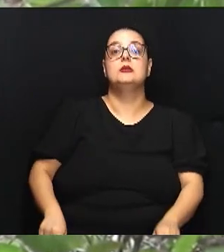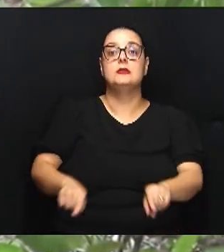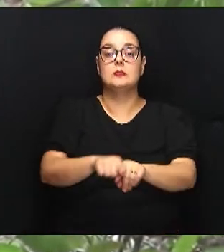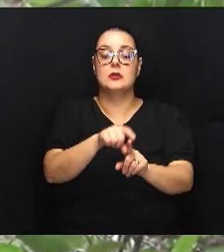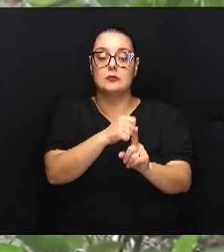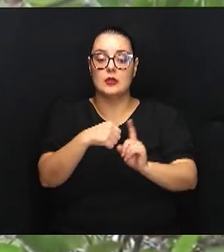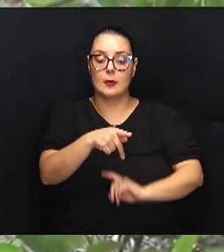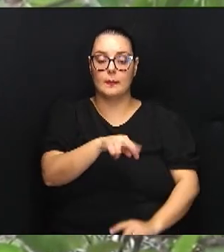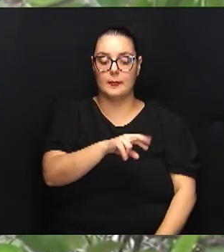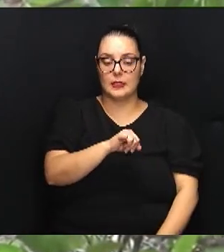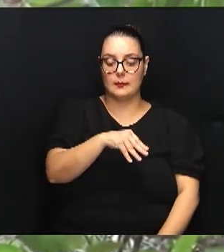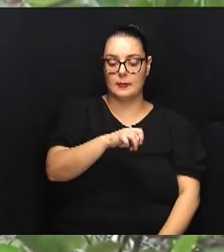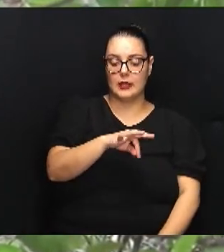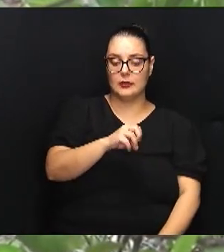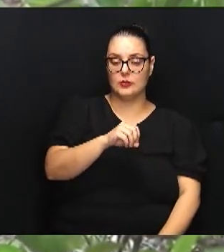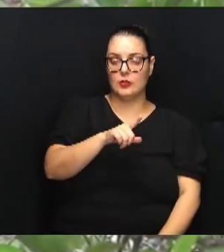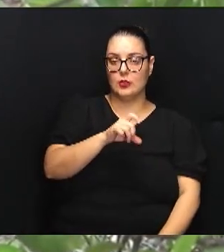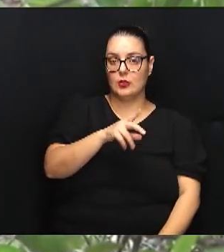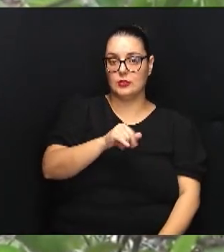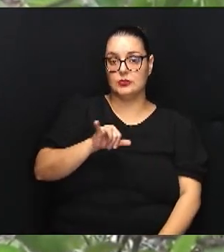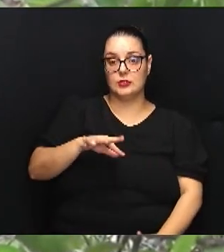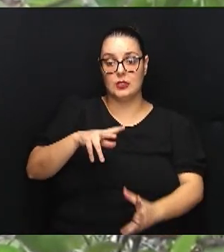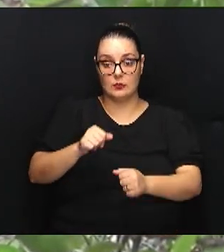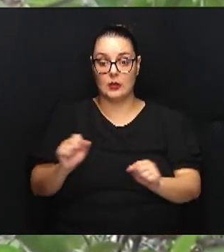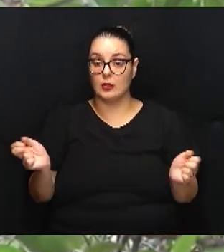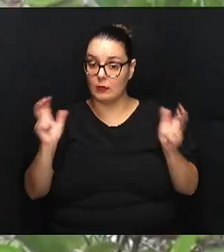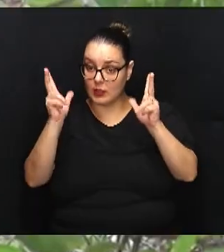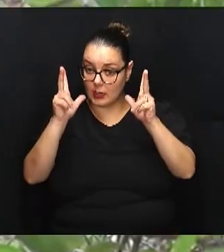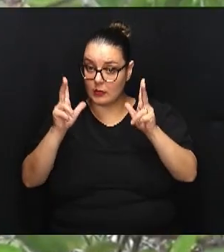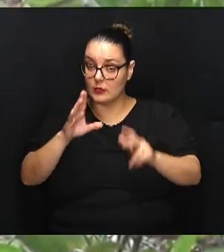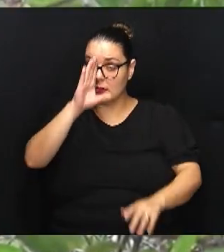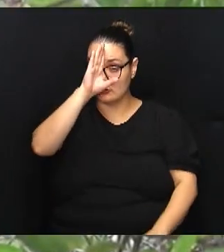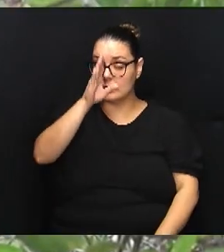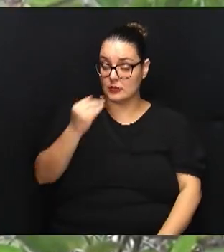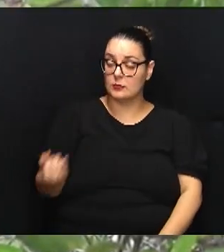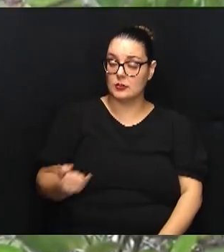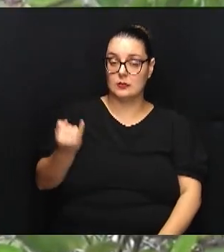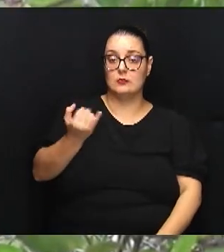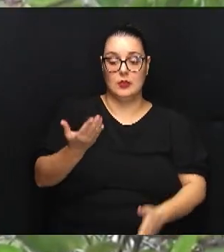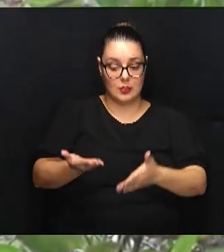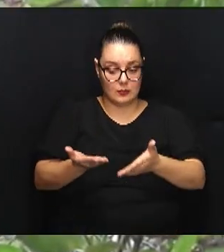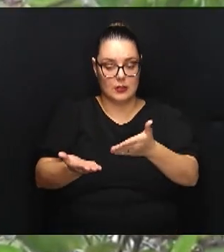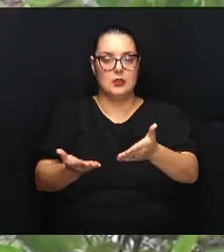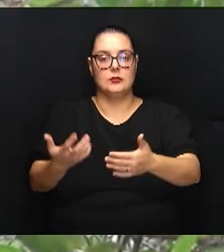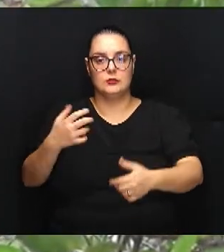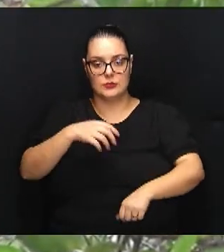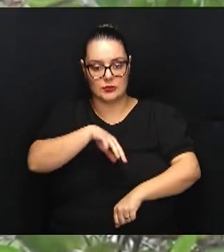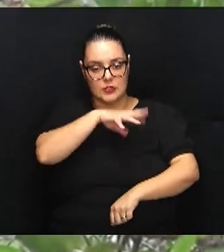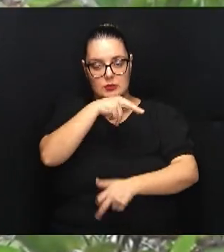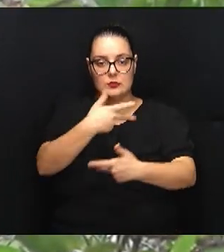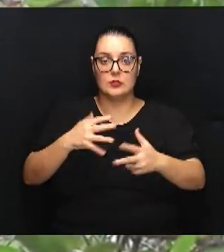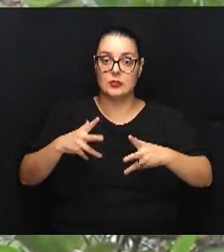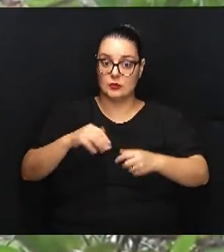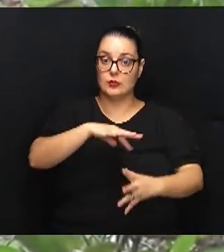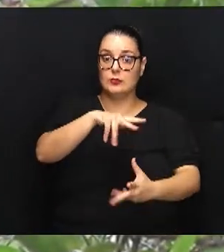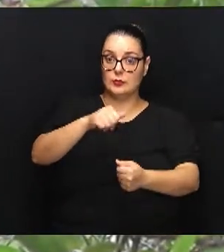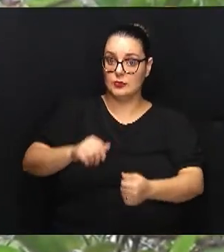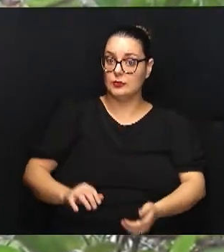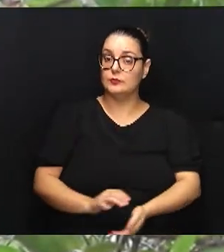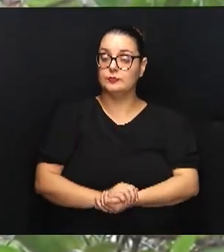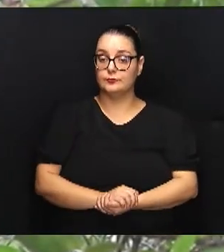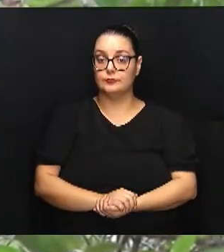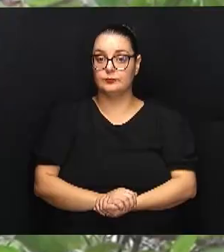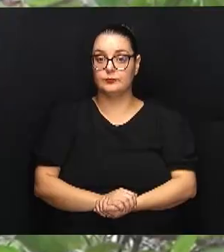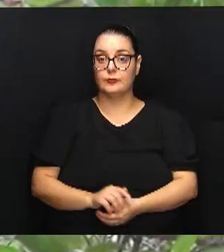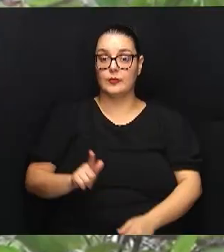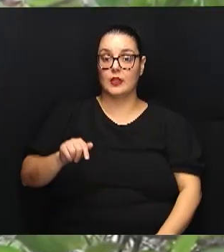da UCN e a Sociedade Primatológica Internacional, serve como um alerta crucial para a conservação desses animais